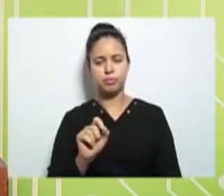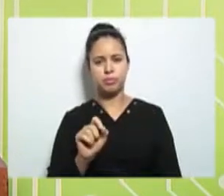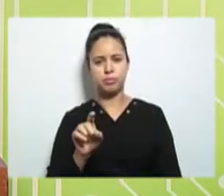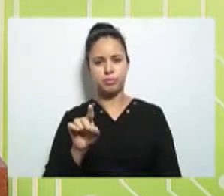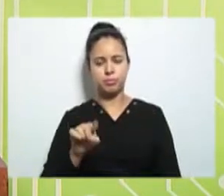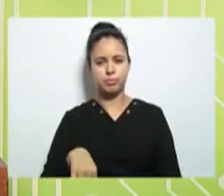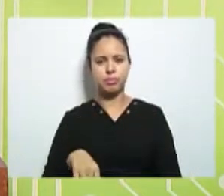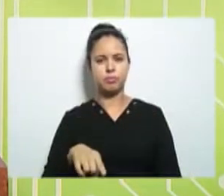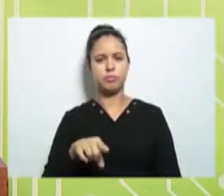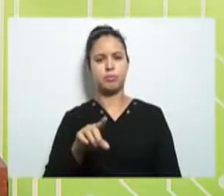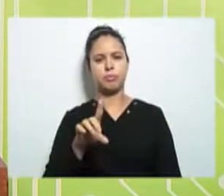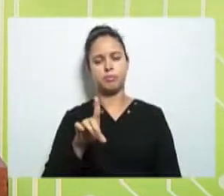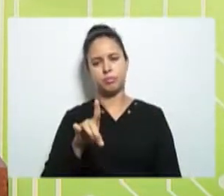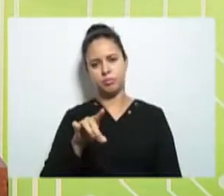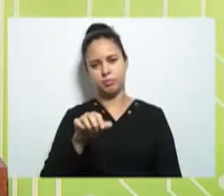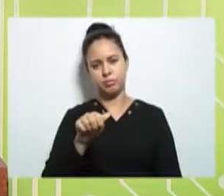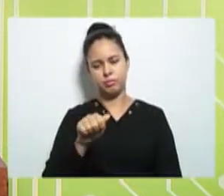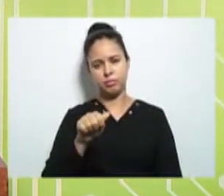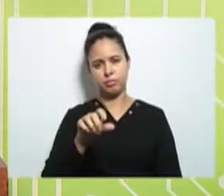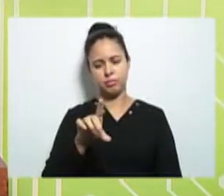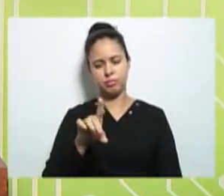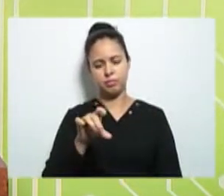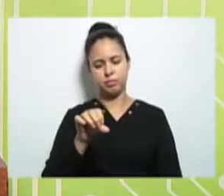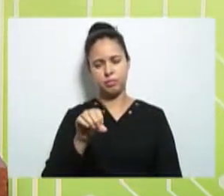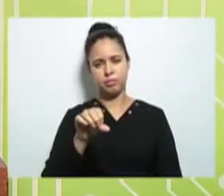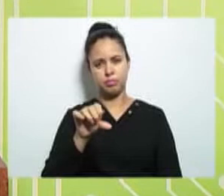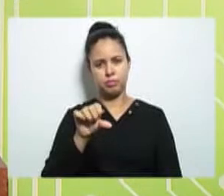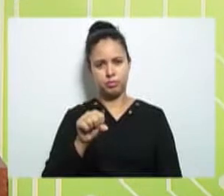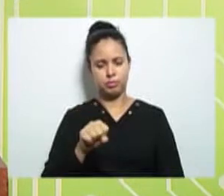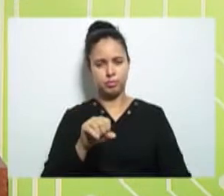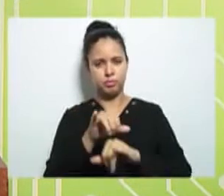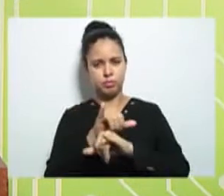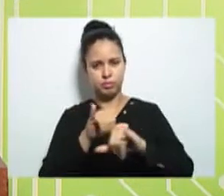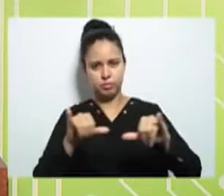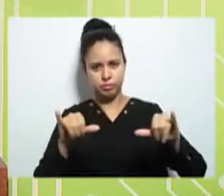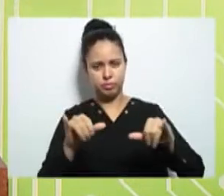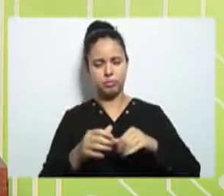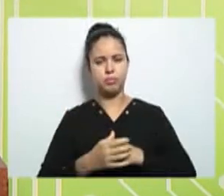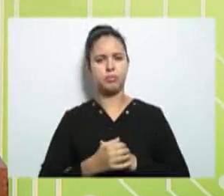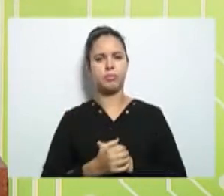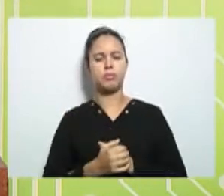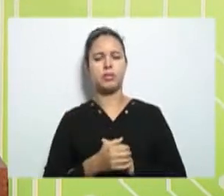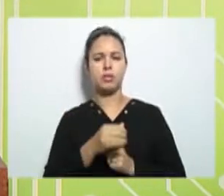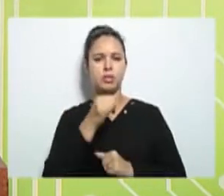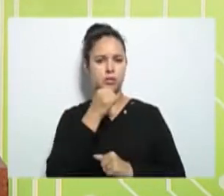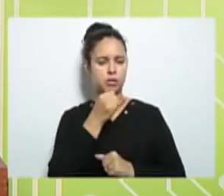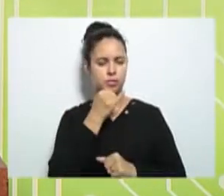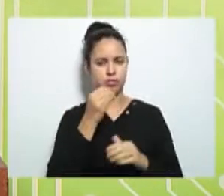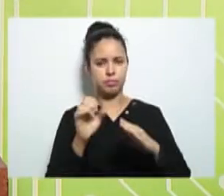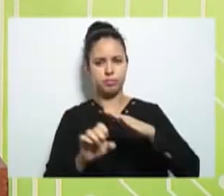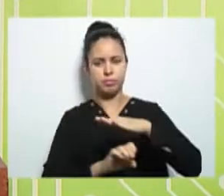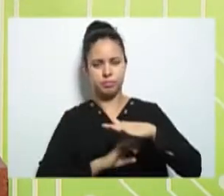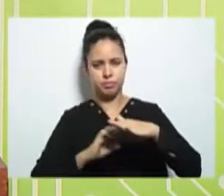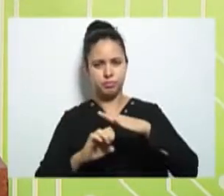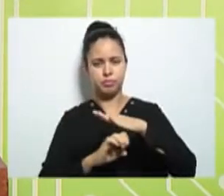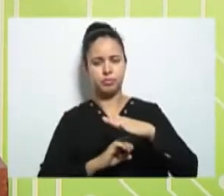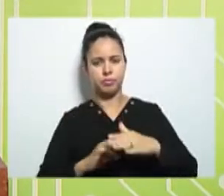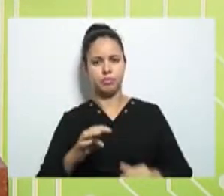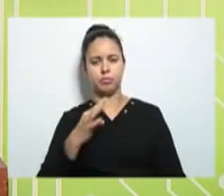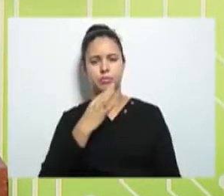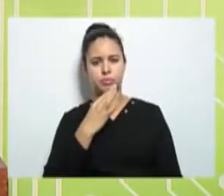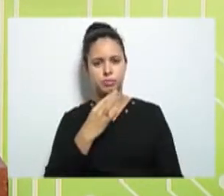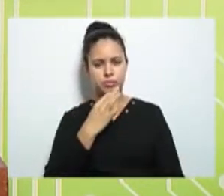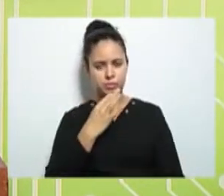possuem de valor é realmente informações. Não é isso? Exemplo dessas empresas, vocês devem conhecer